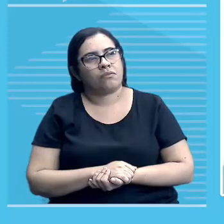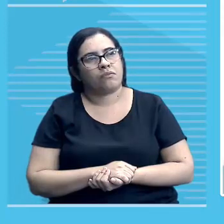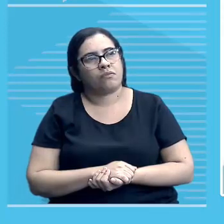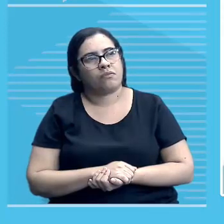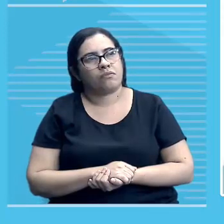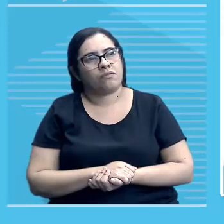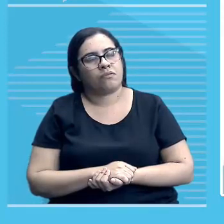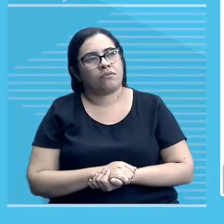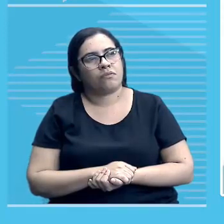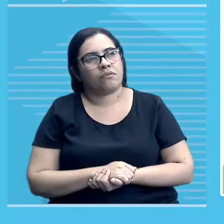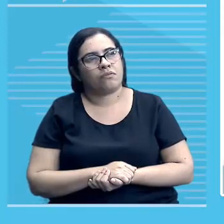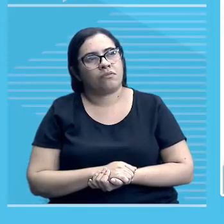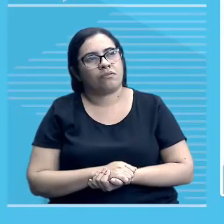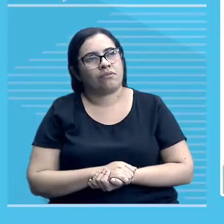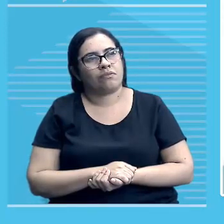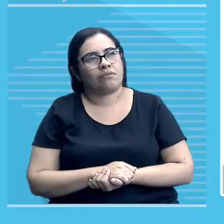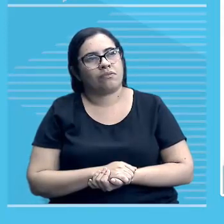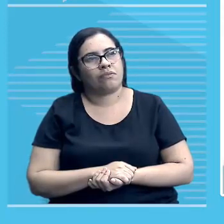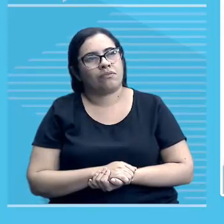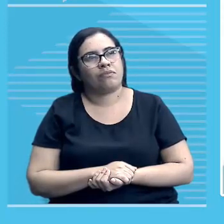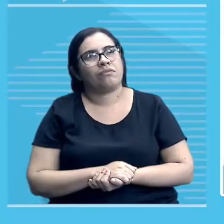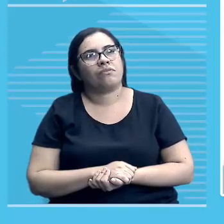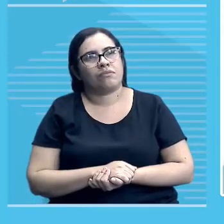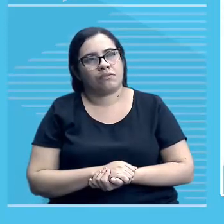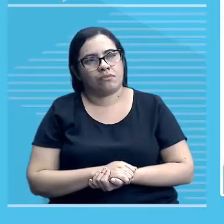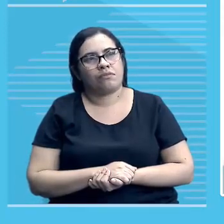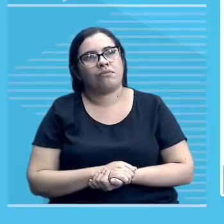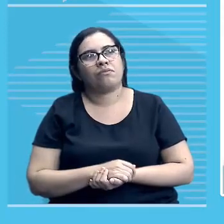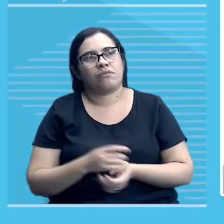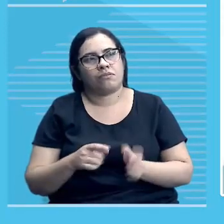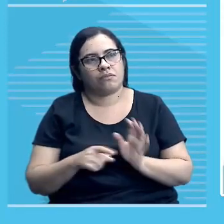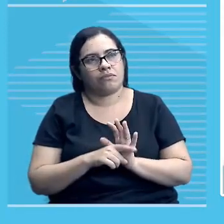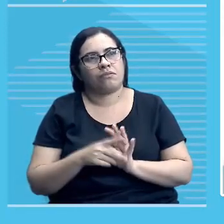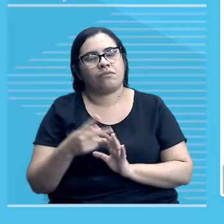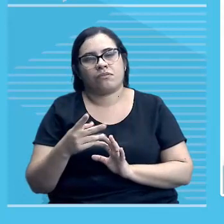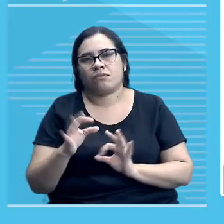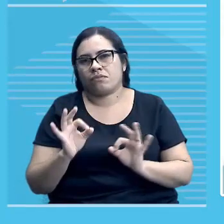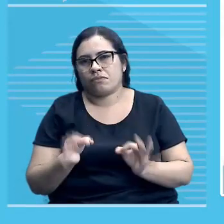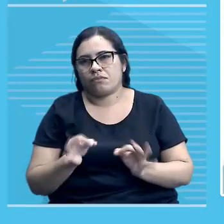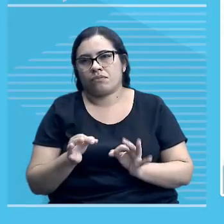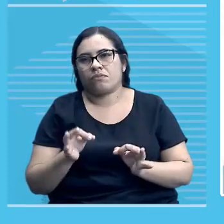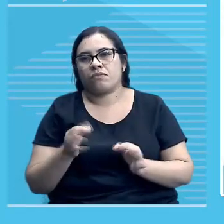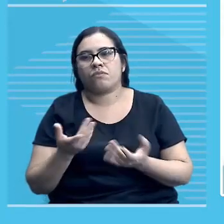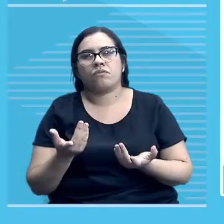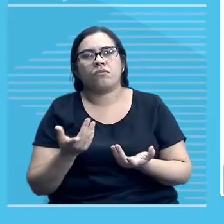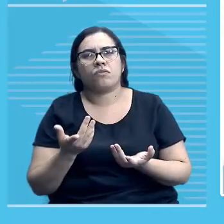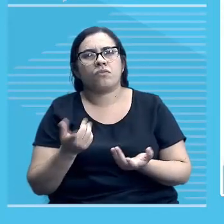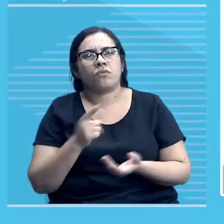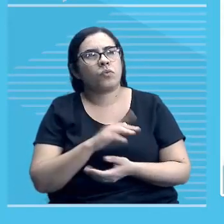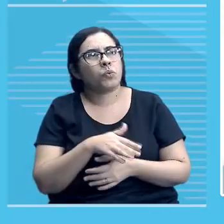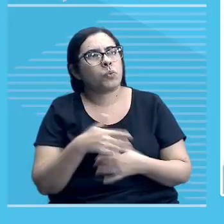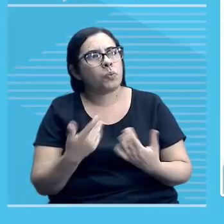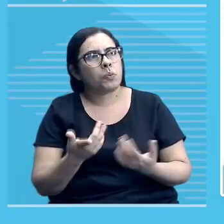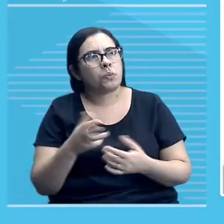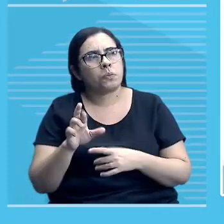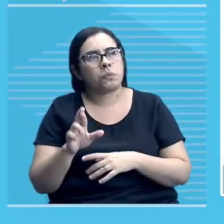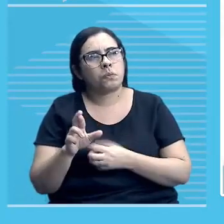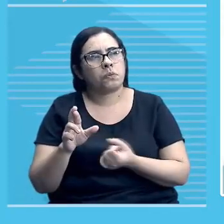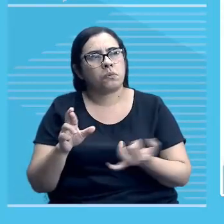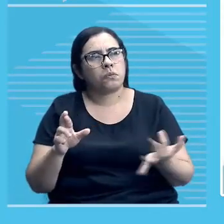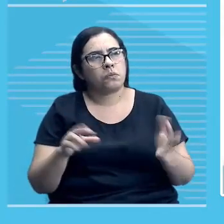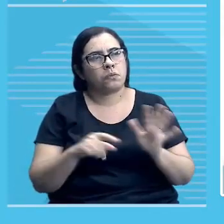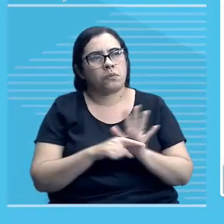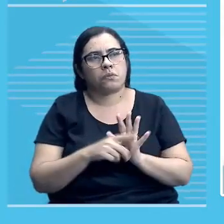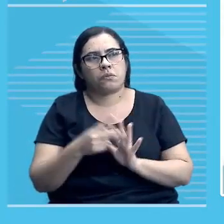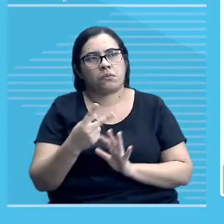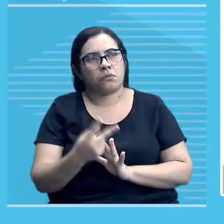4 dividido por 2, que dá menos 2. Então, dentre esses números, qual que são raízes? O menos